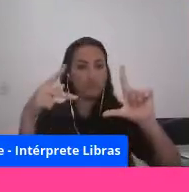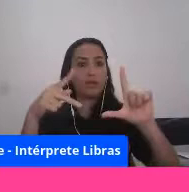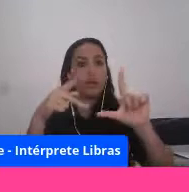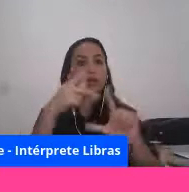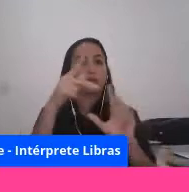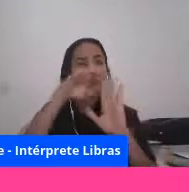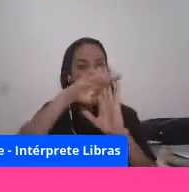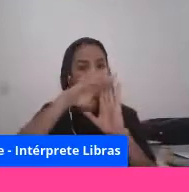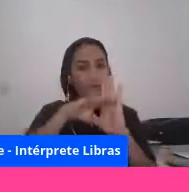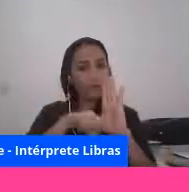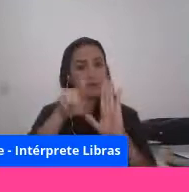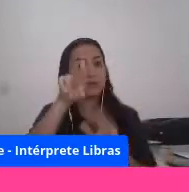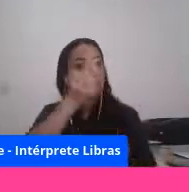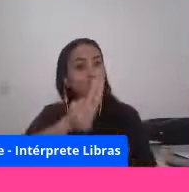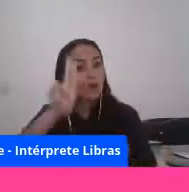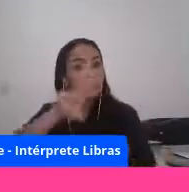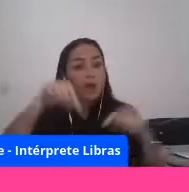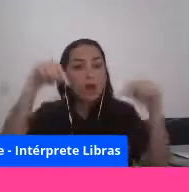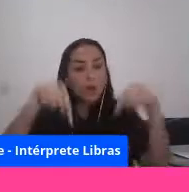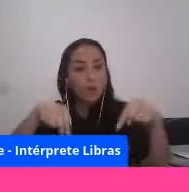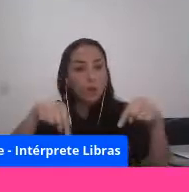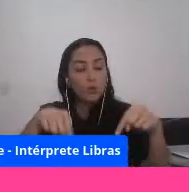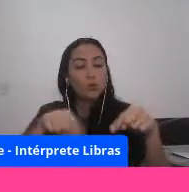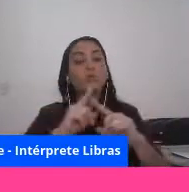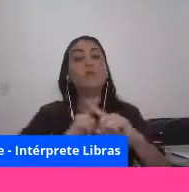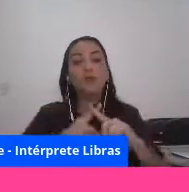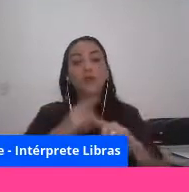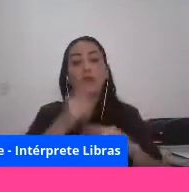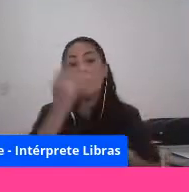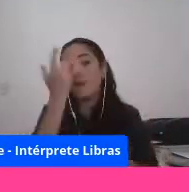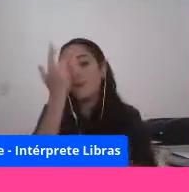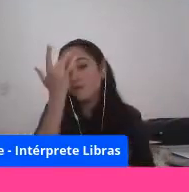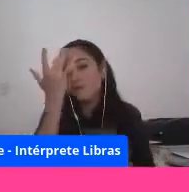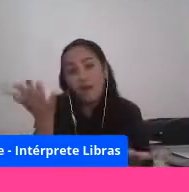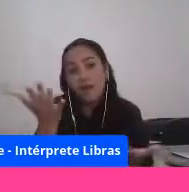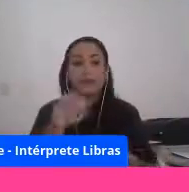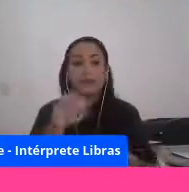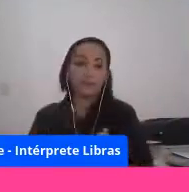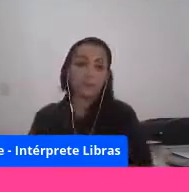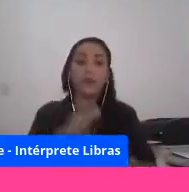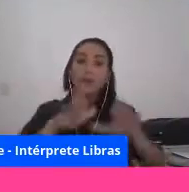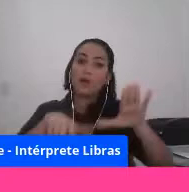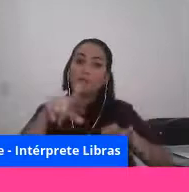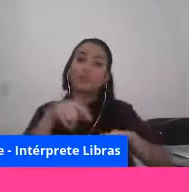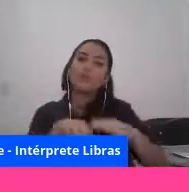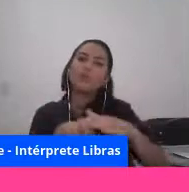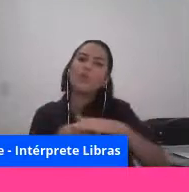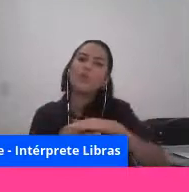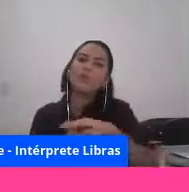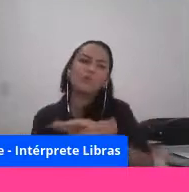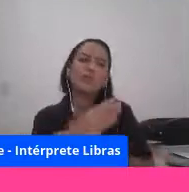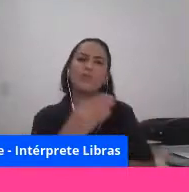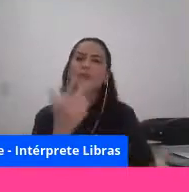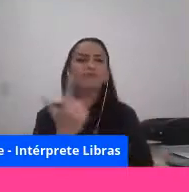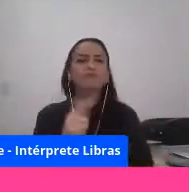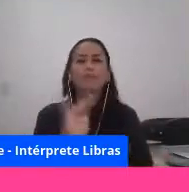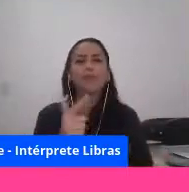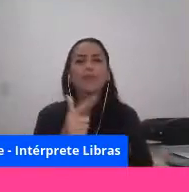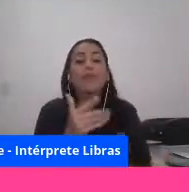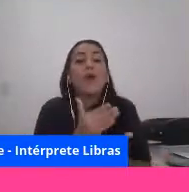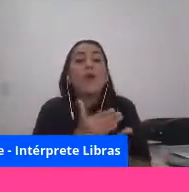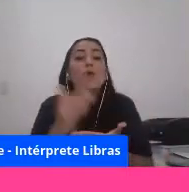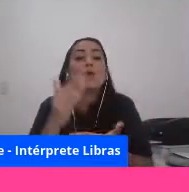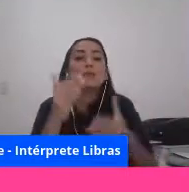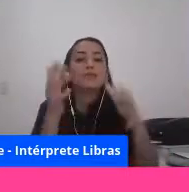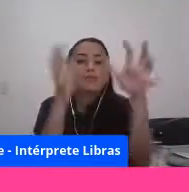fácil. Tendo a ideia de que você não tem o hábito, você está iniciando na modelagem